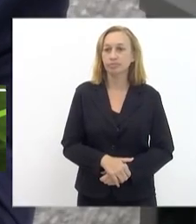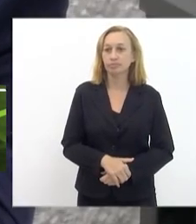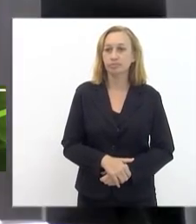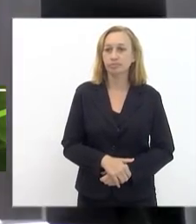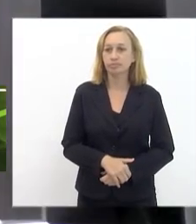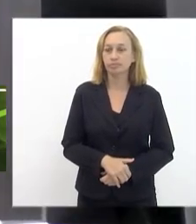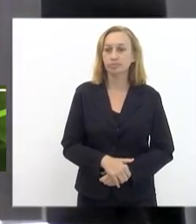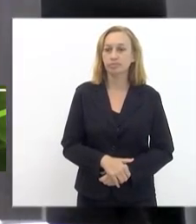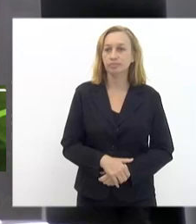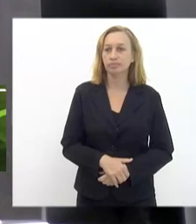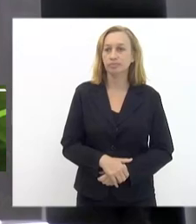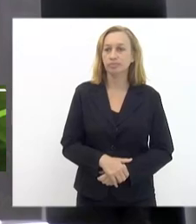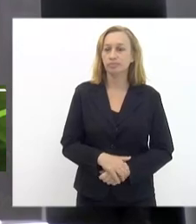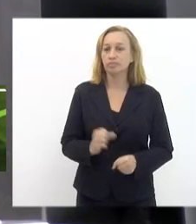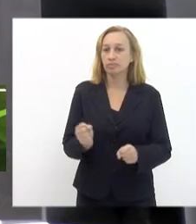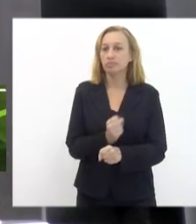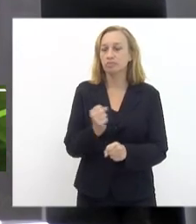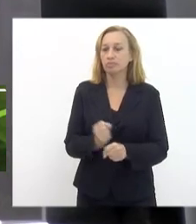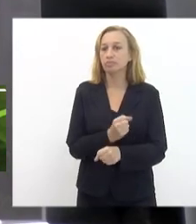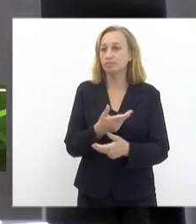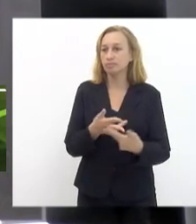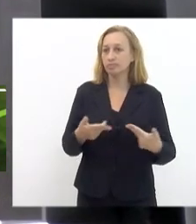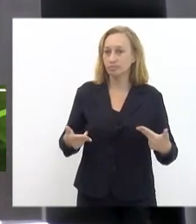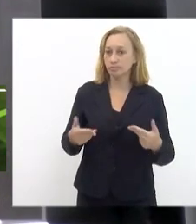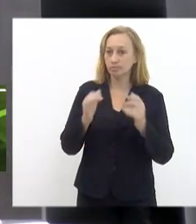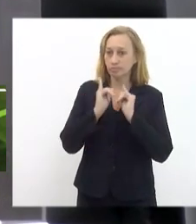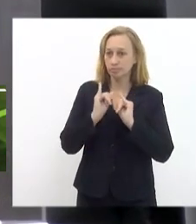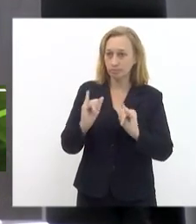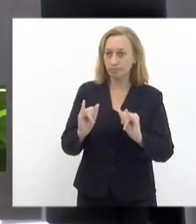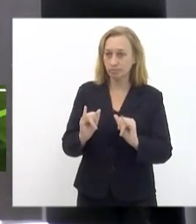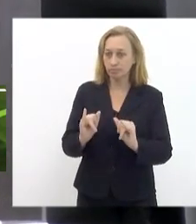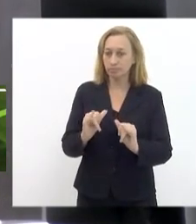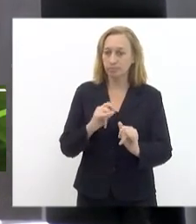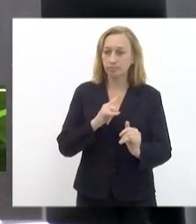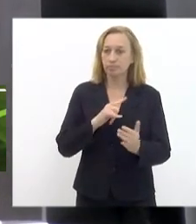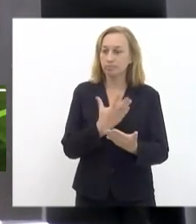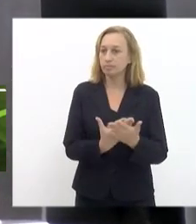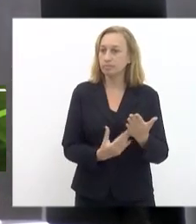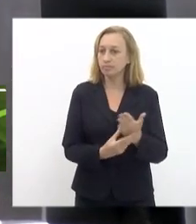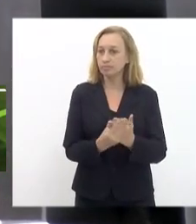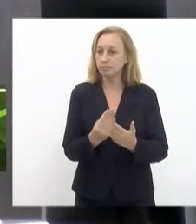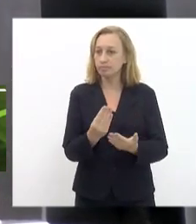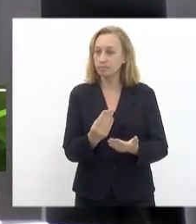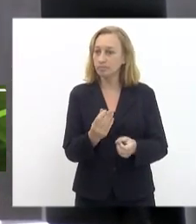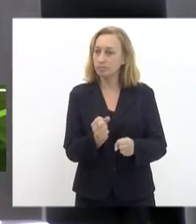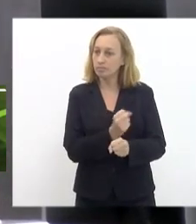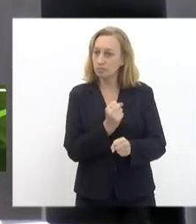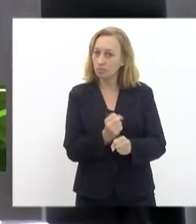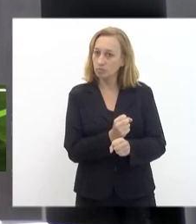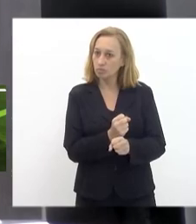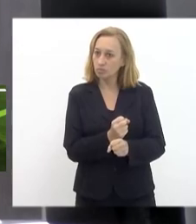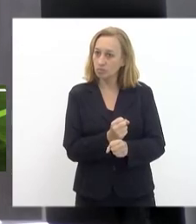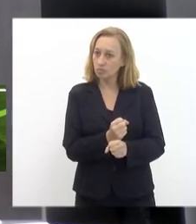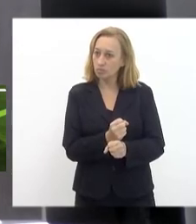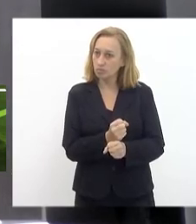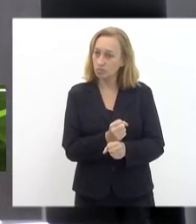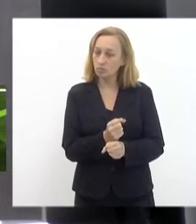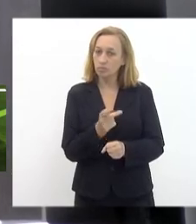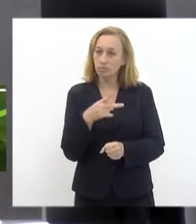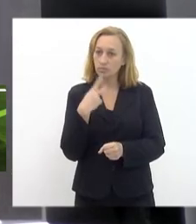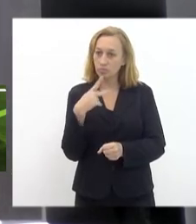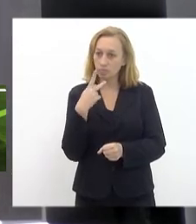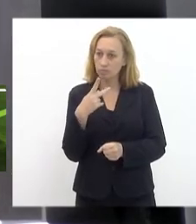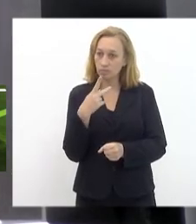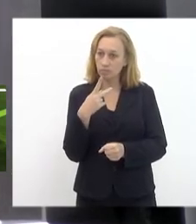eu vejo que várias obras aí foram anunciados e eu tenho aqui na minha as mãos que tem obras que tá sendo dito aqui